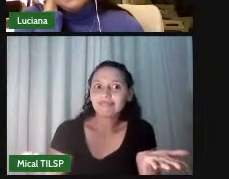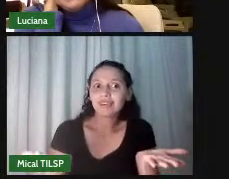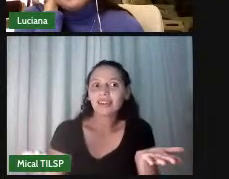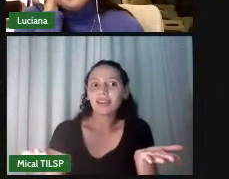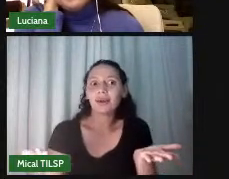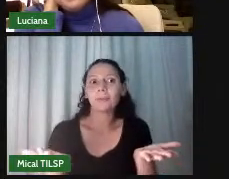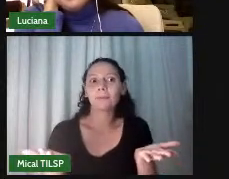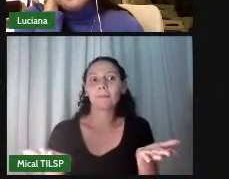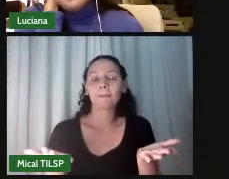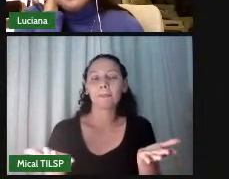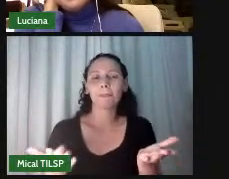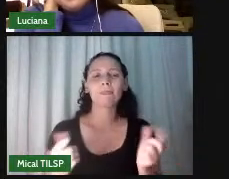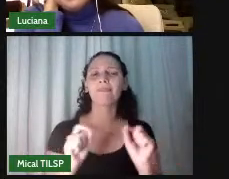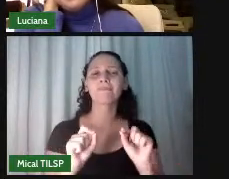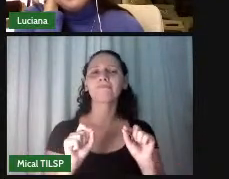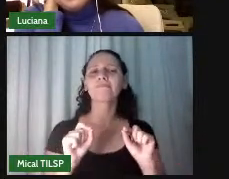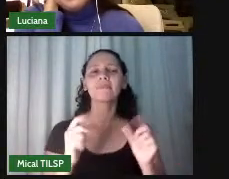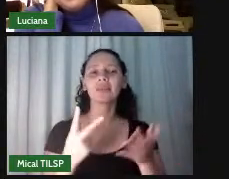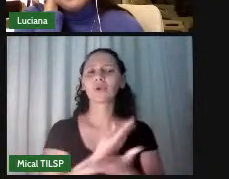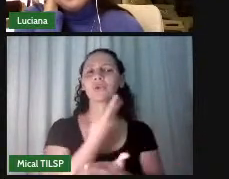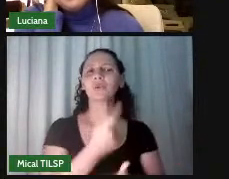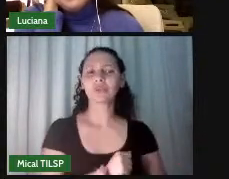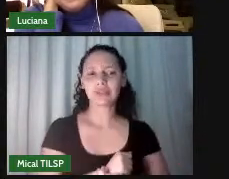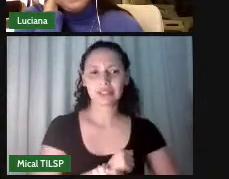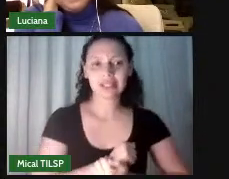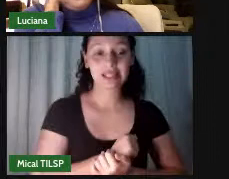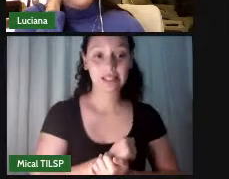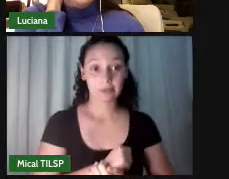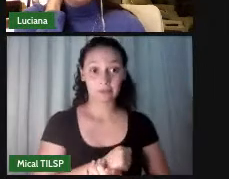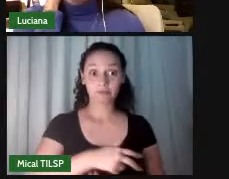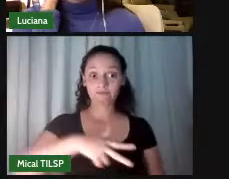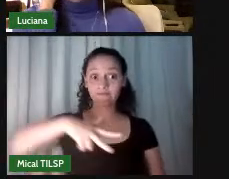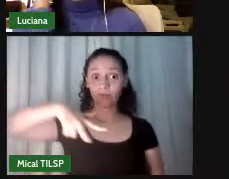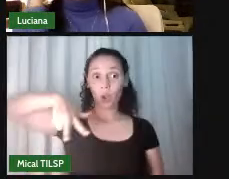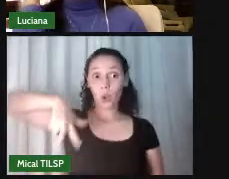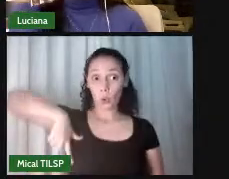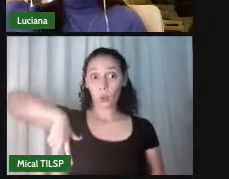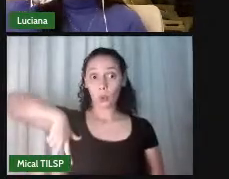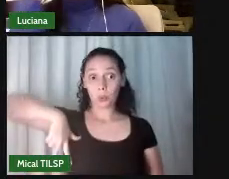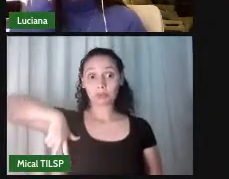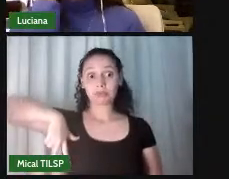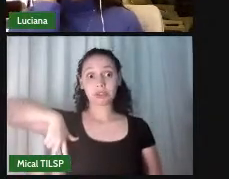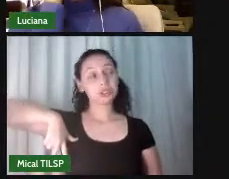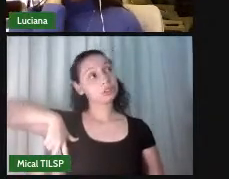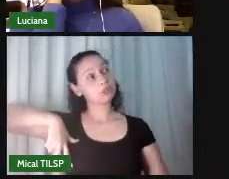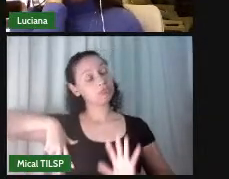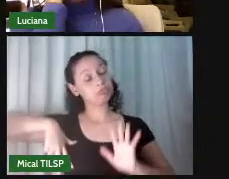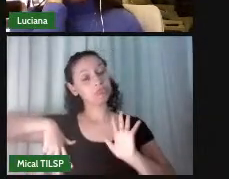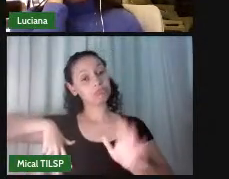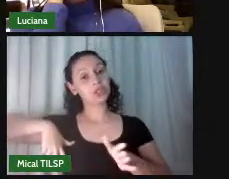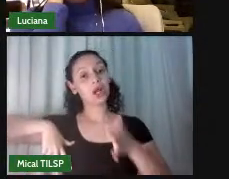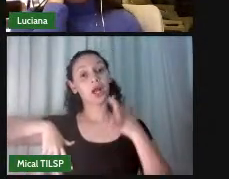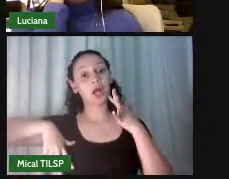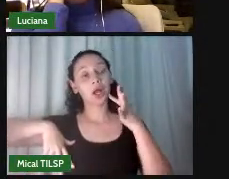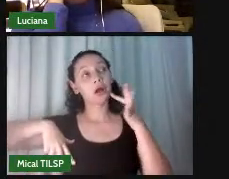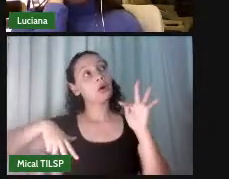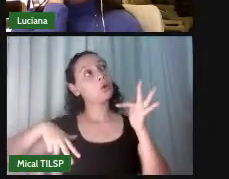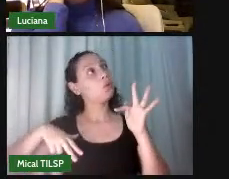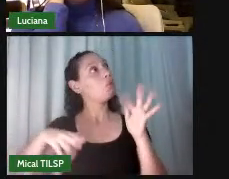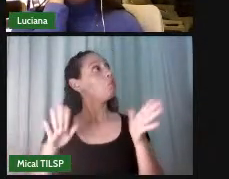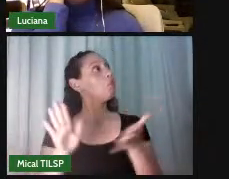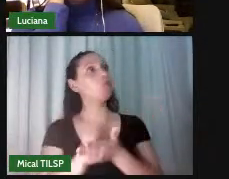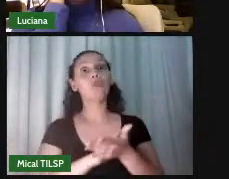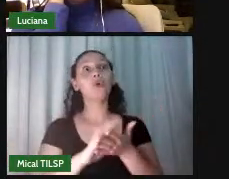acontece que esse paciente, resolvido a questão dor, tá? Ele fala, puta,